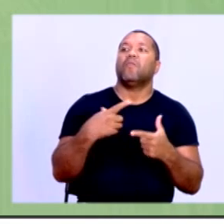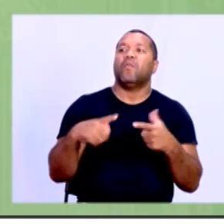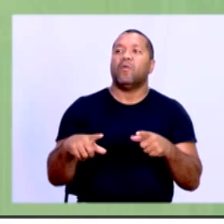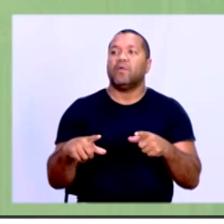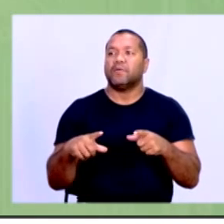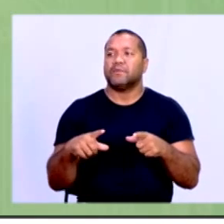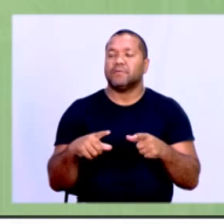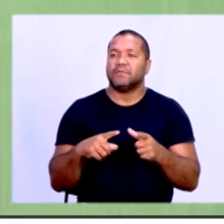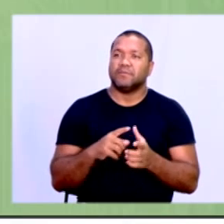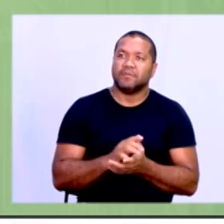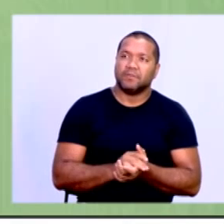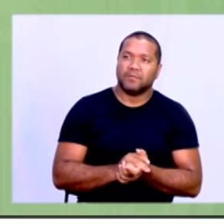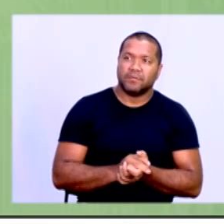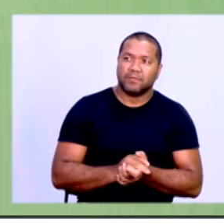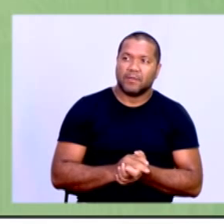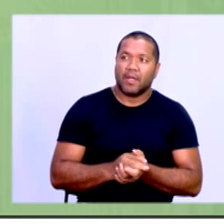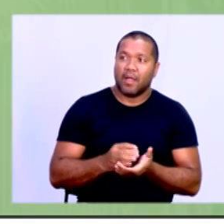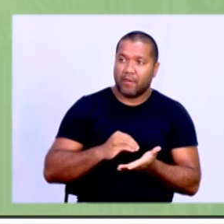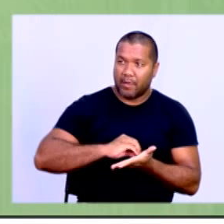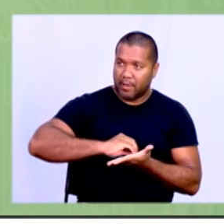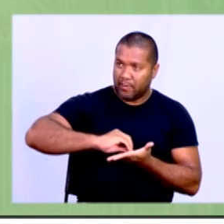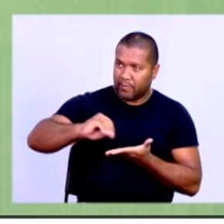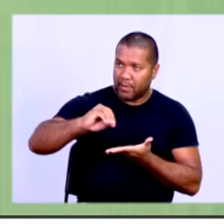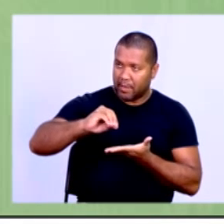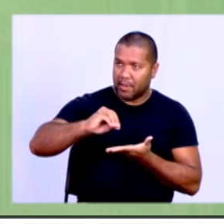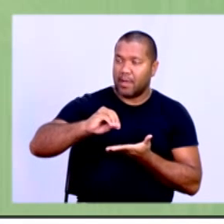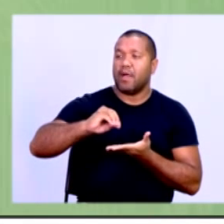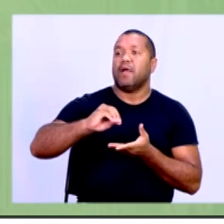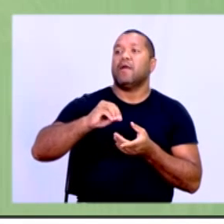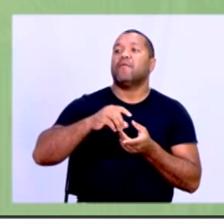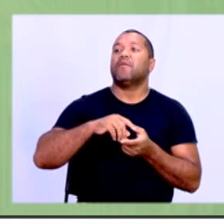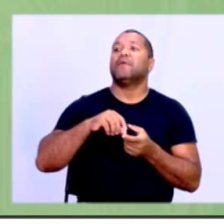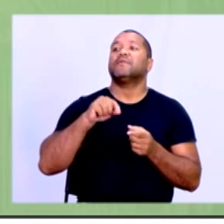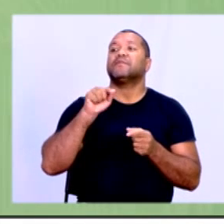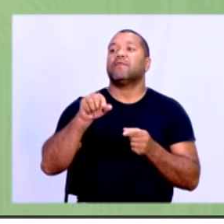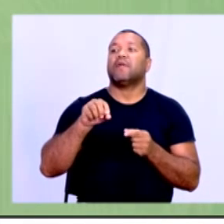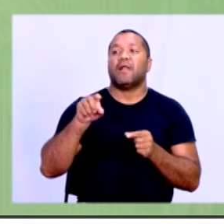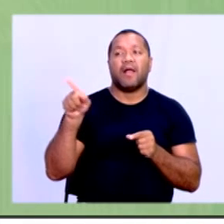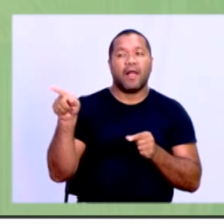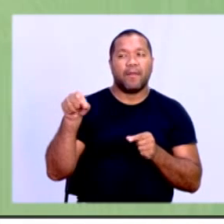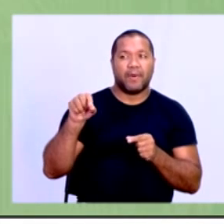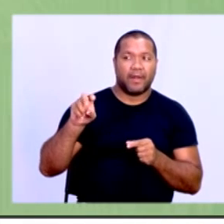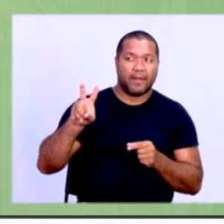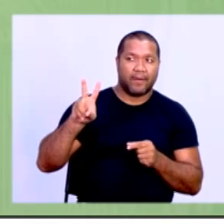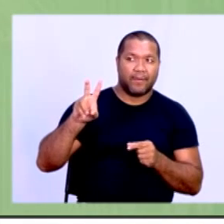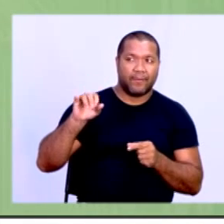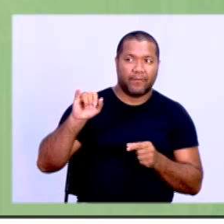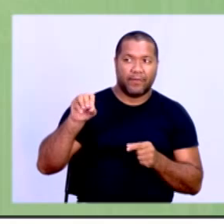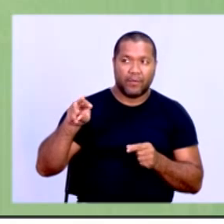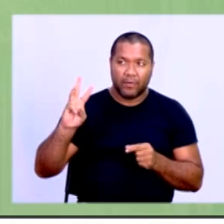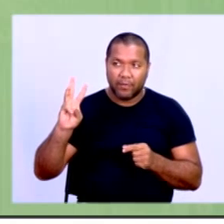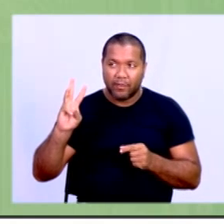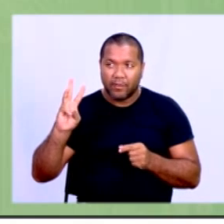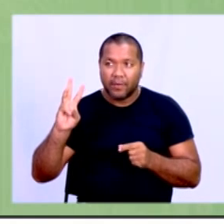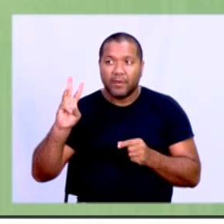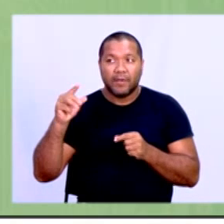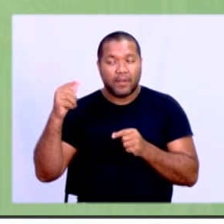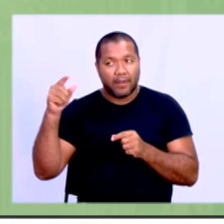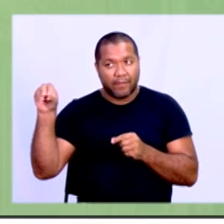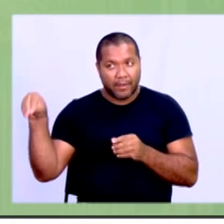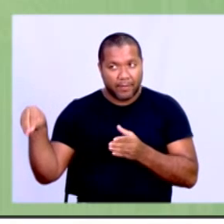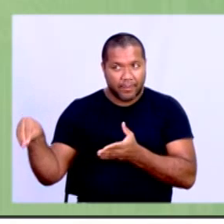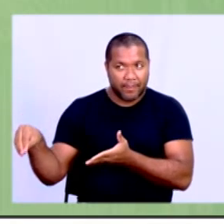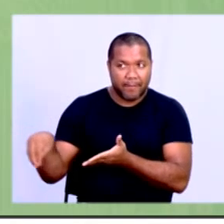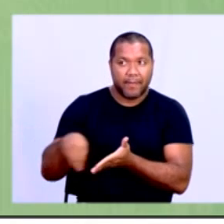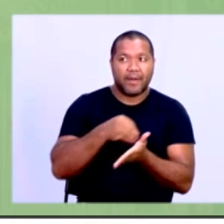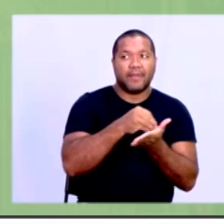ele vai enviar a informação para view, e aí ele vai mandar para essa página controller. E